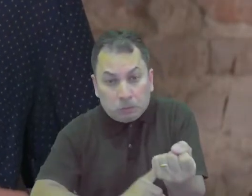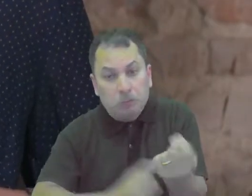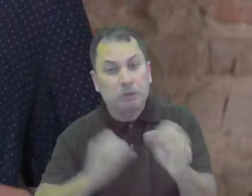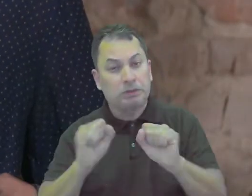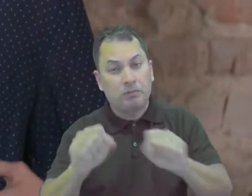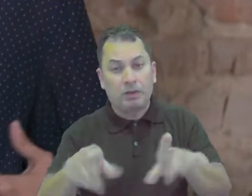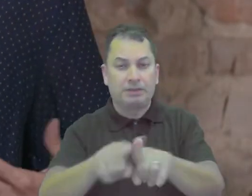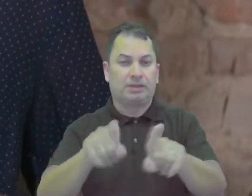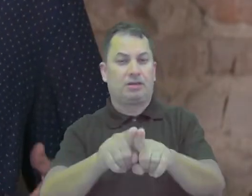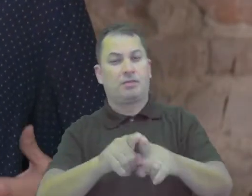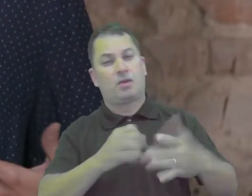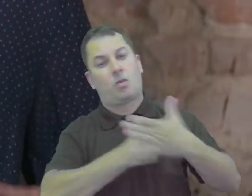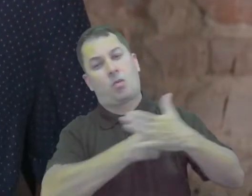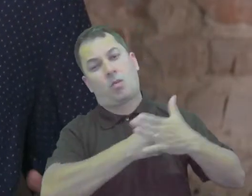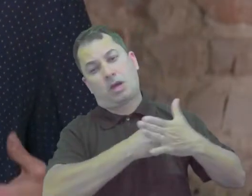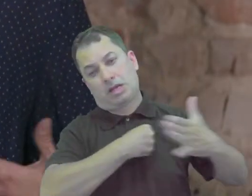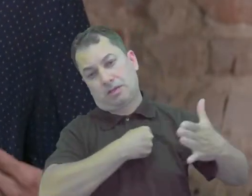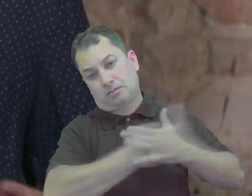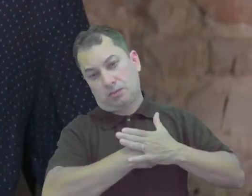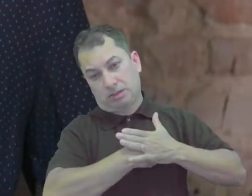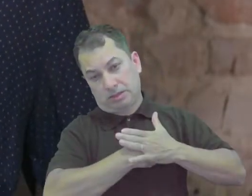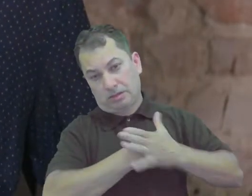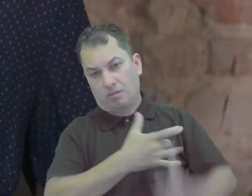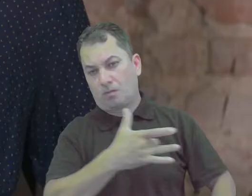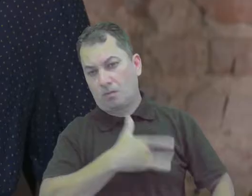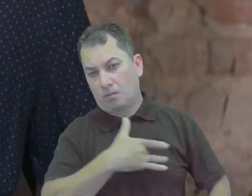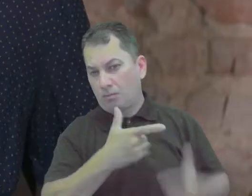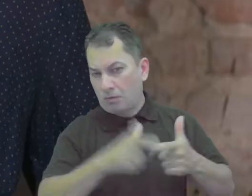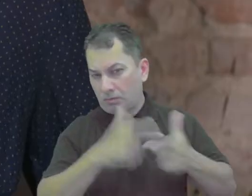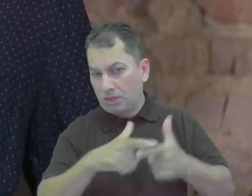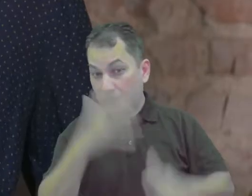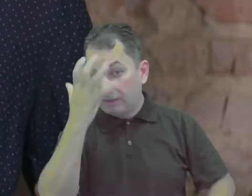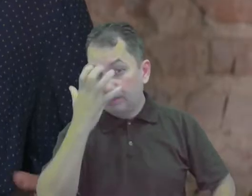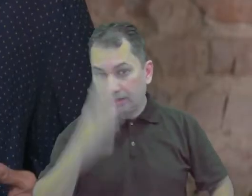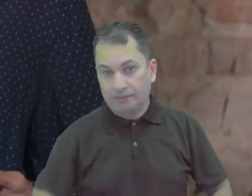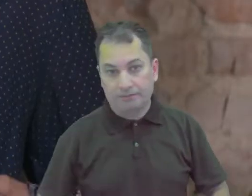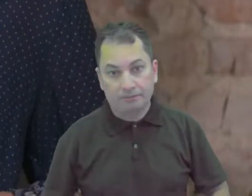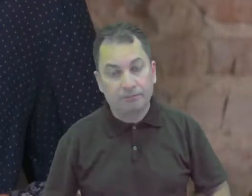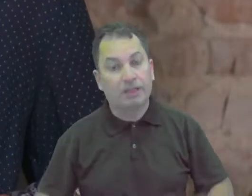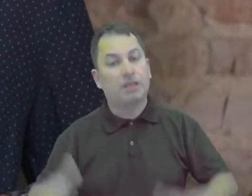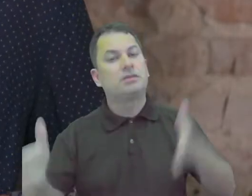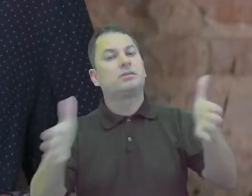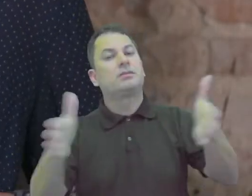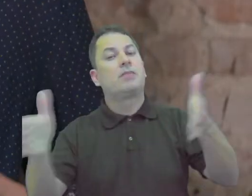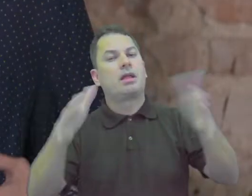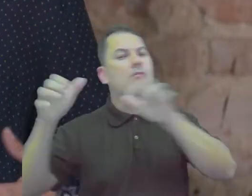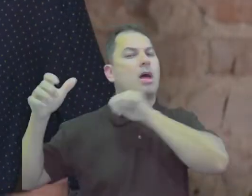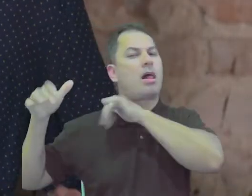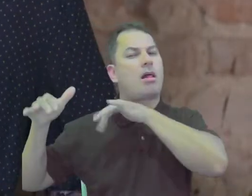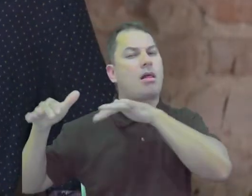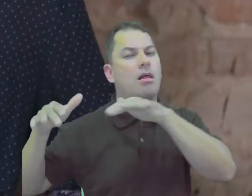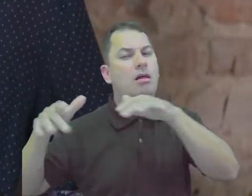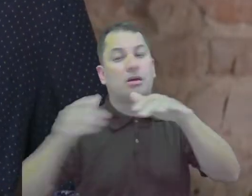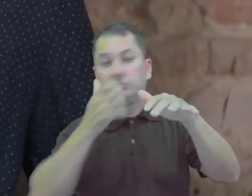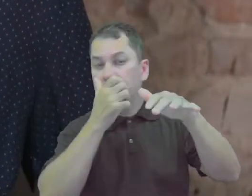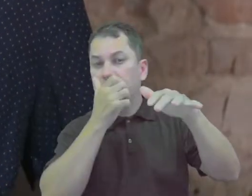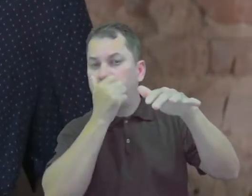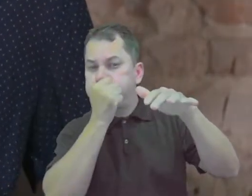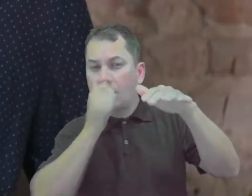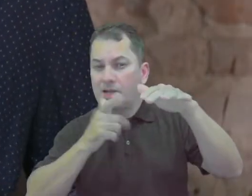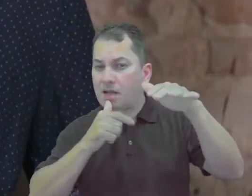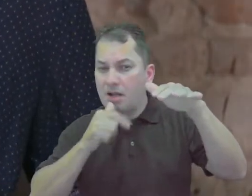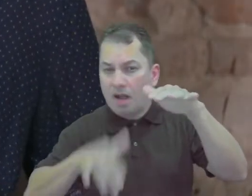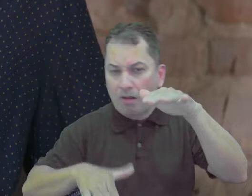a infartar. Nesses períodos também de inundação, de enxurradas, é muito frequente também que as unidades de saúde